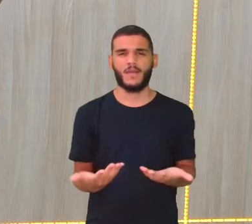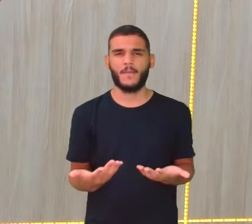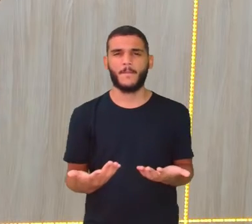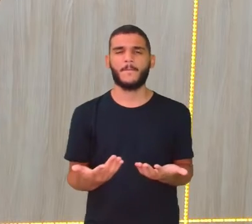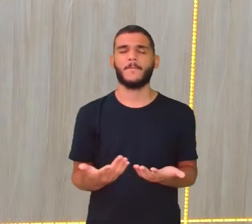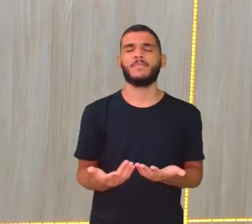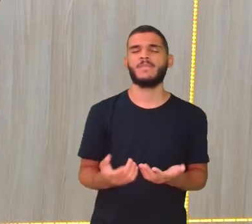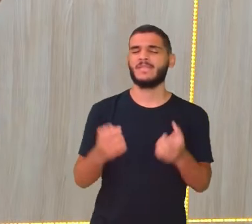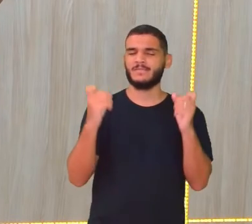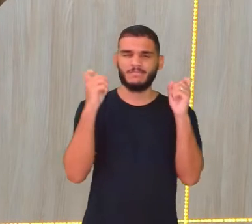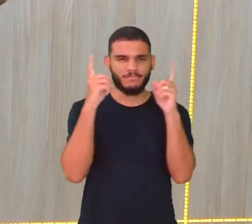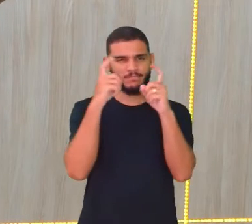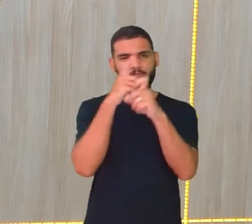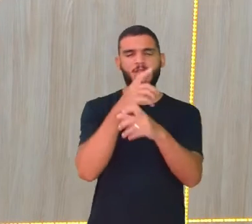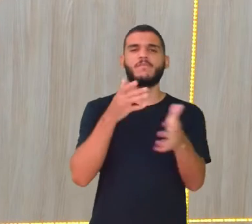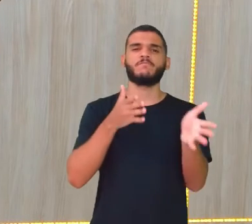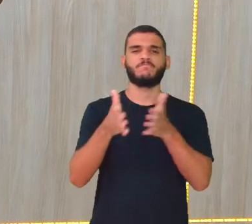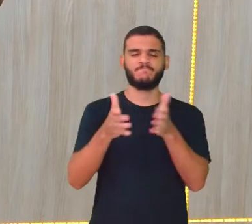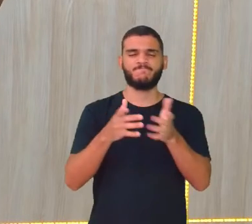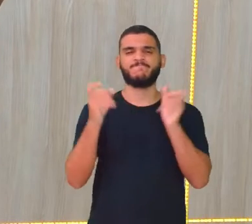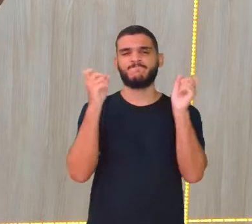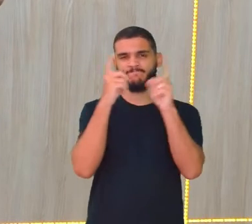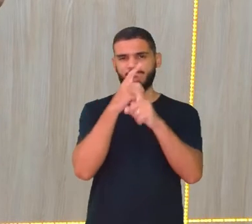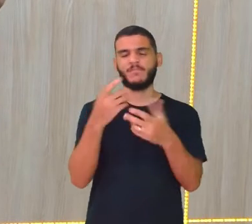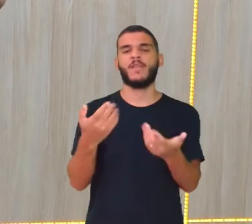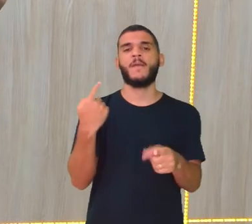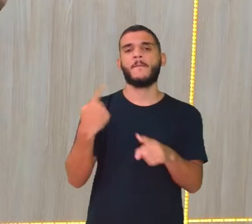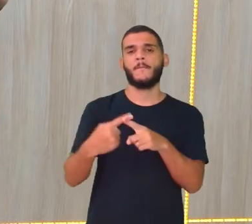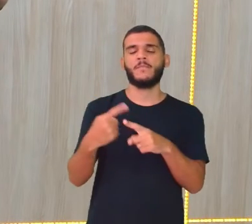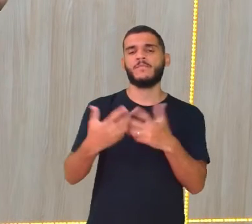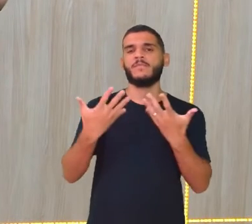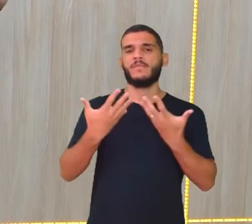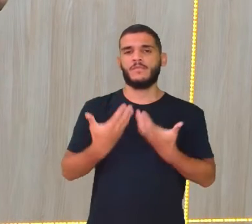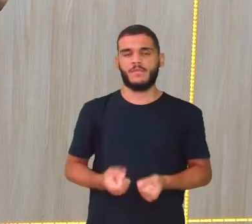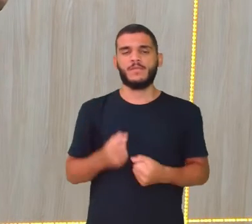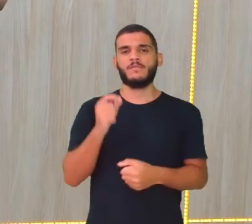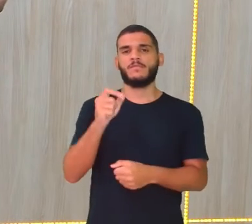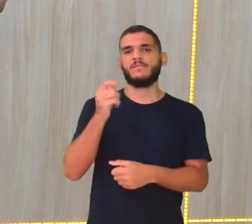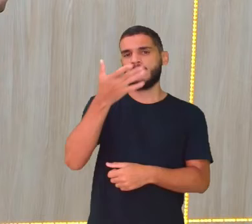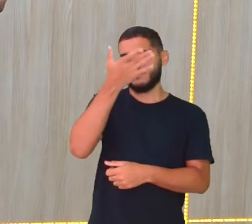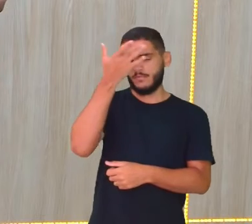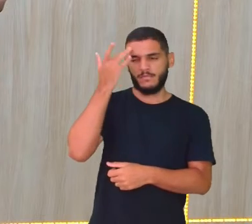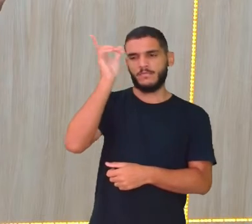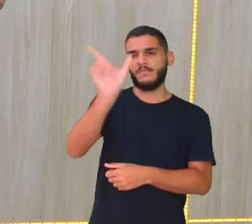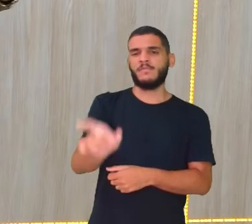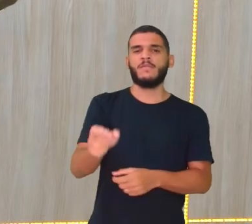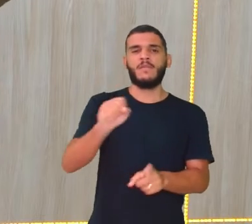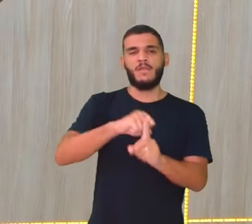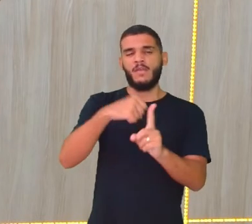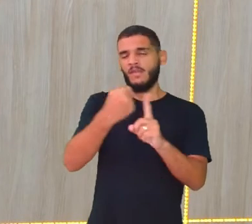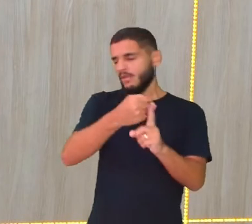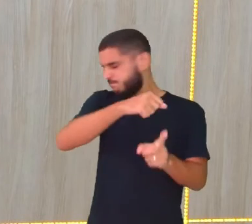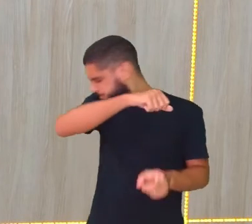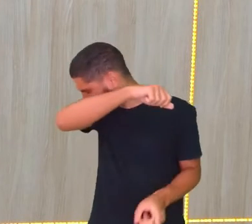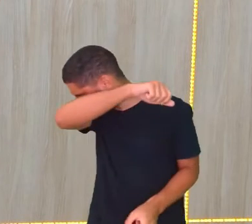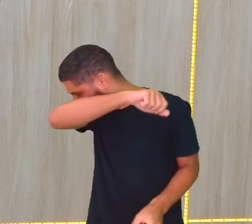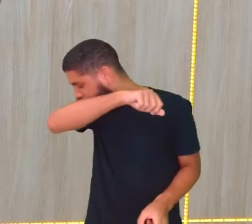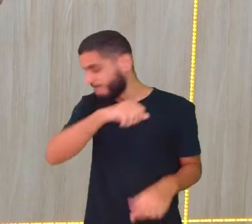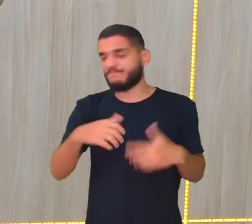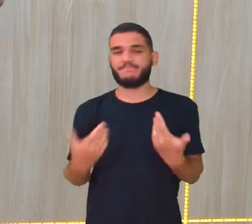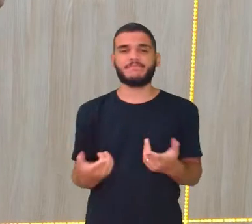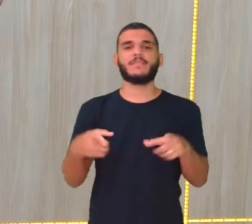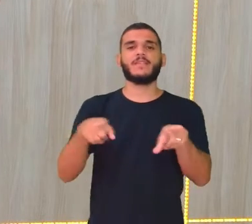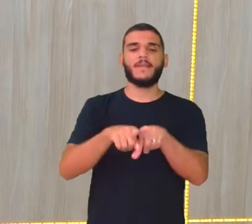coisa muito difícil deles passarem a aceitar essas pessoas na sua sociedade e acolherem essas